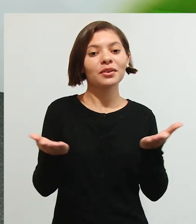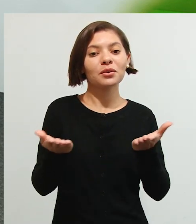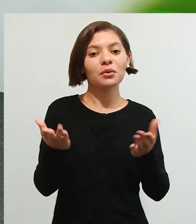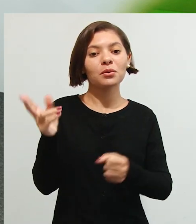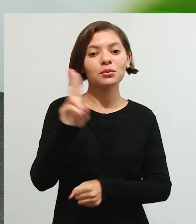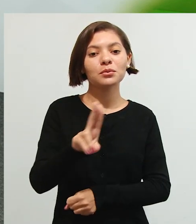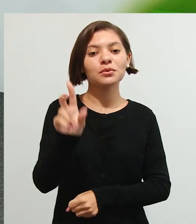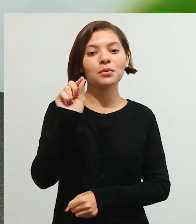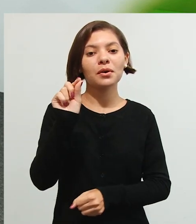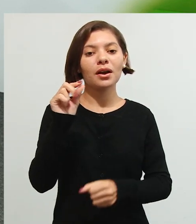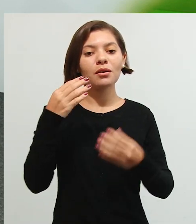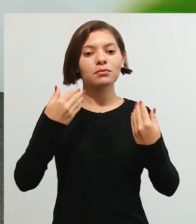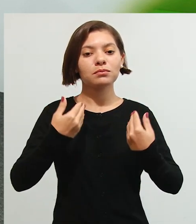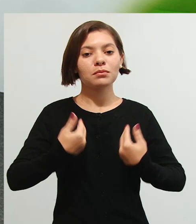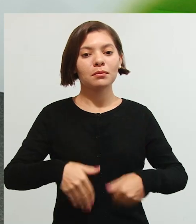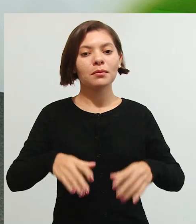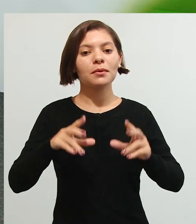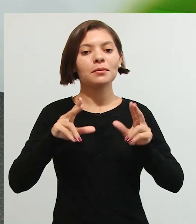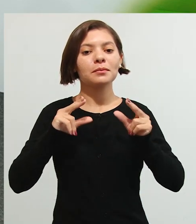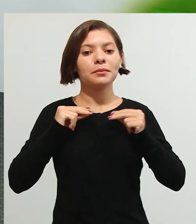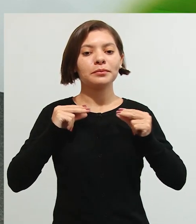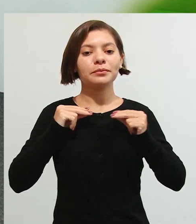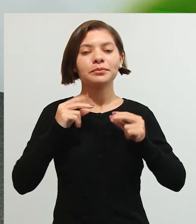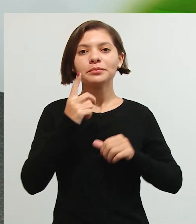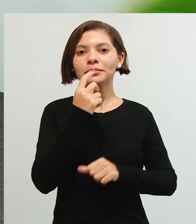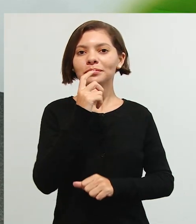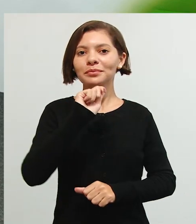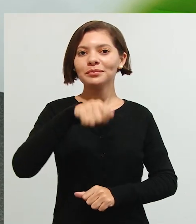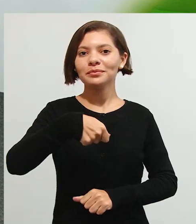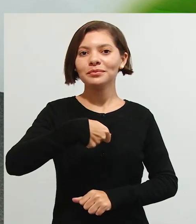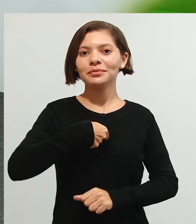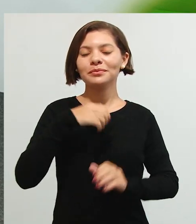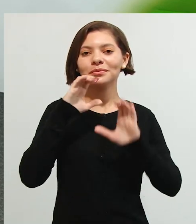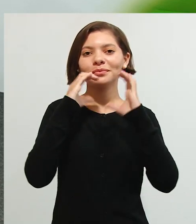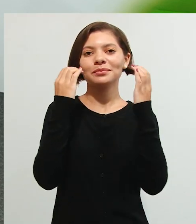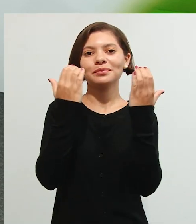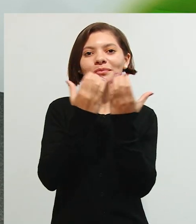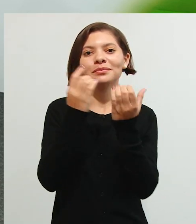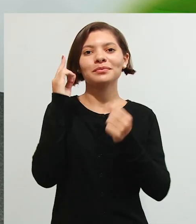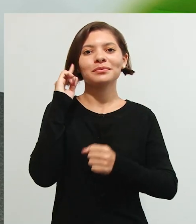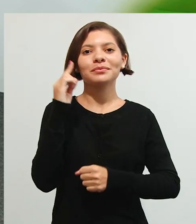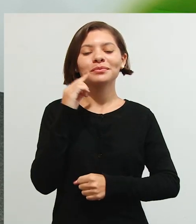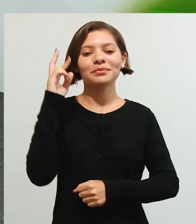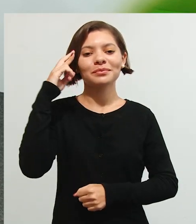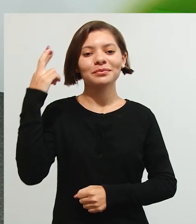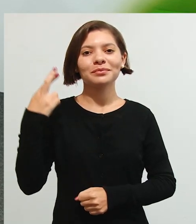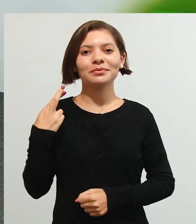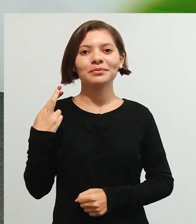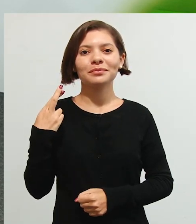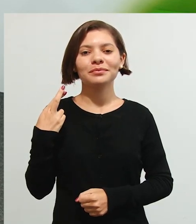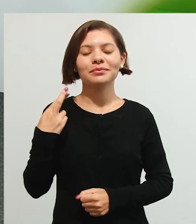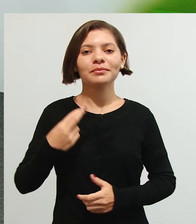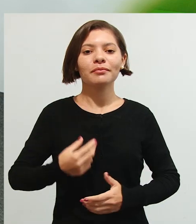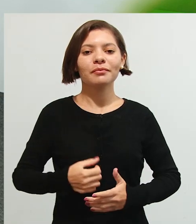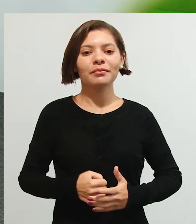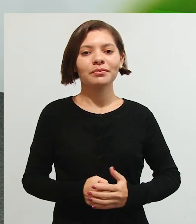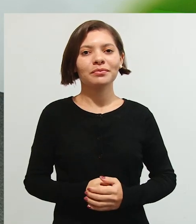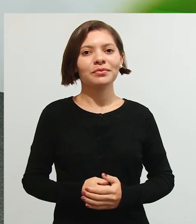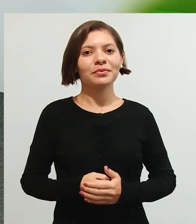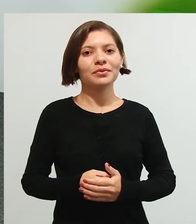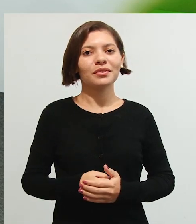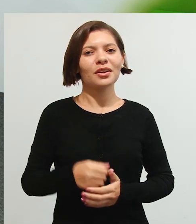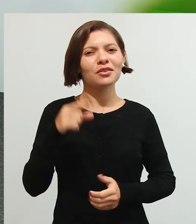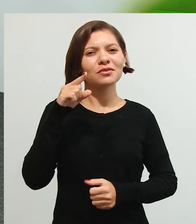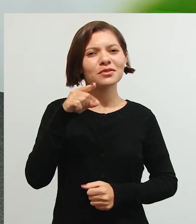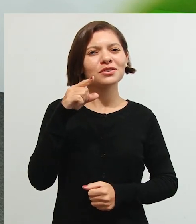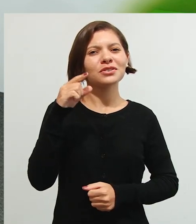momento eu estou usando o macacão vermelho e o meu sinal que me identifica na comunidade surda é este aqui. Você